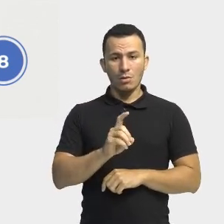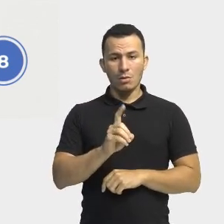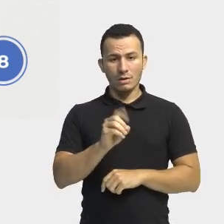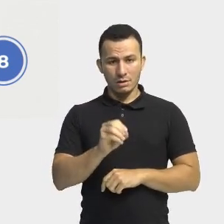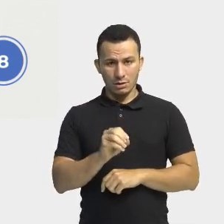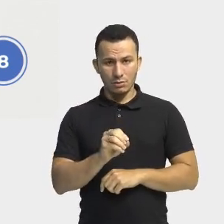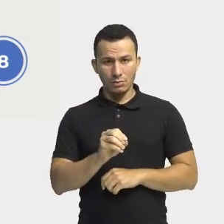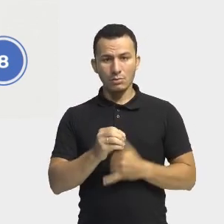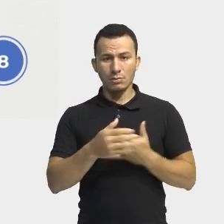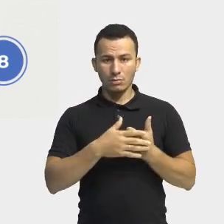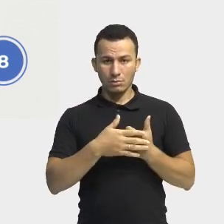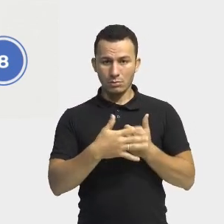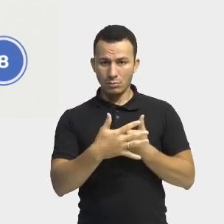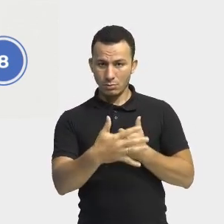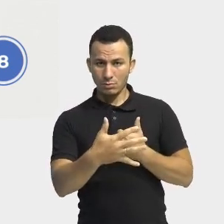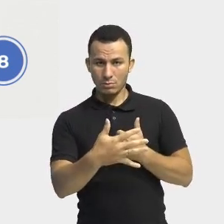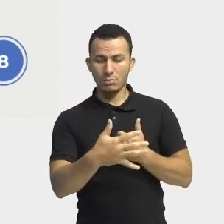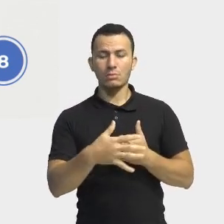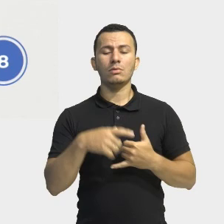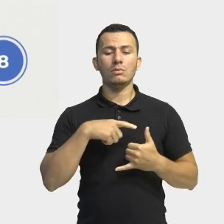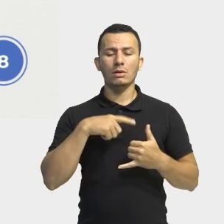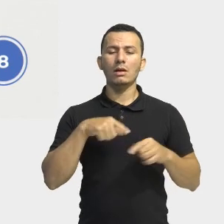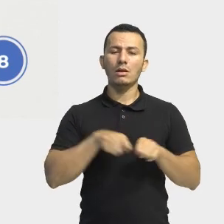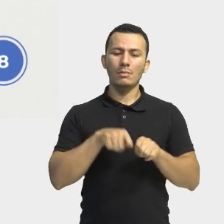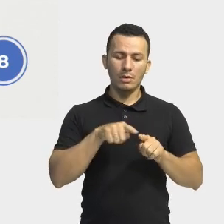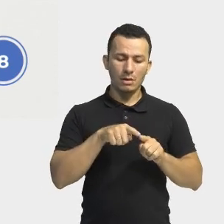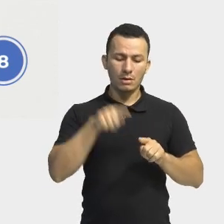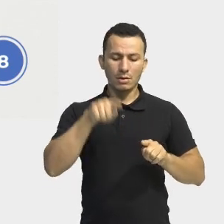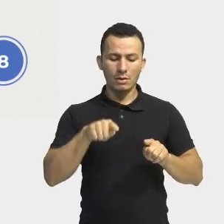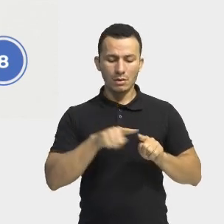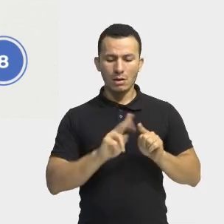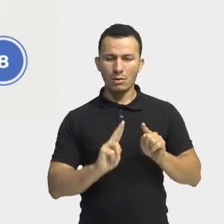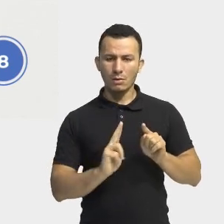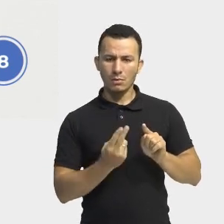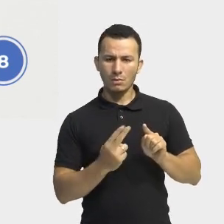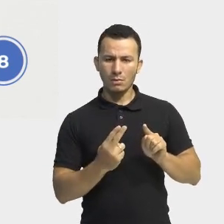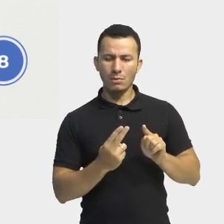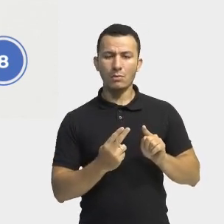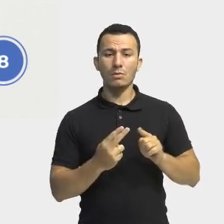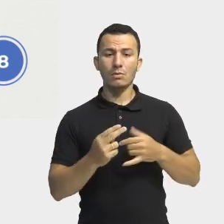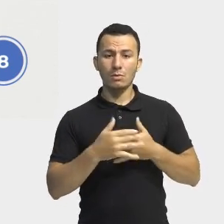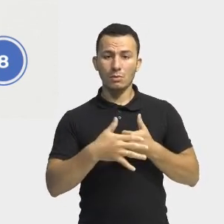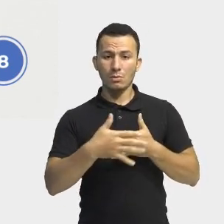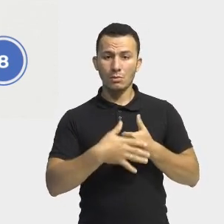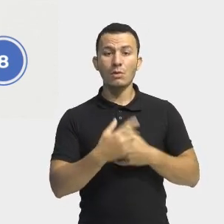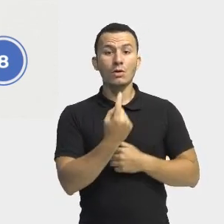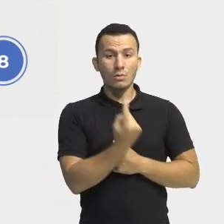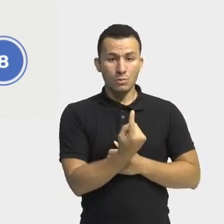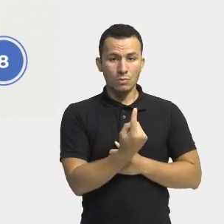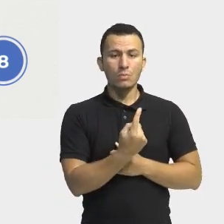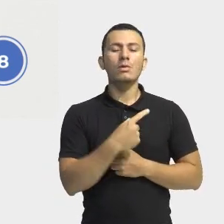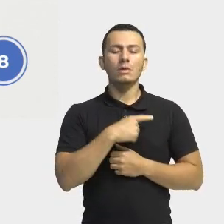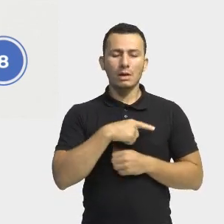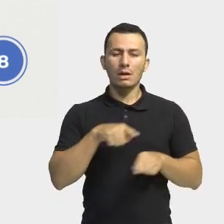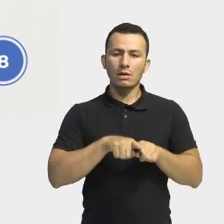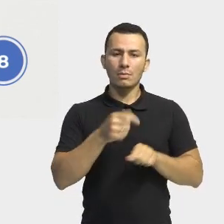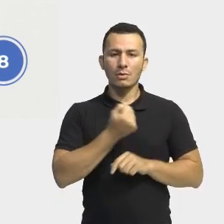do óxido... o ΔH de formação do óxido de cobre 1 é igual a